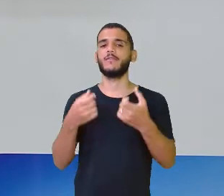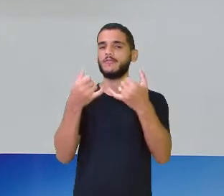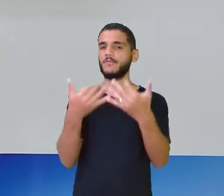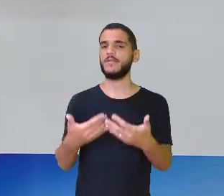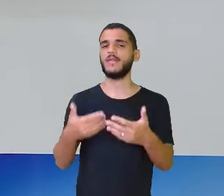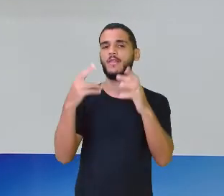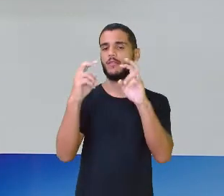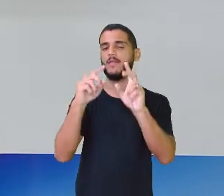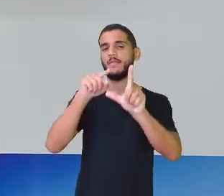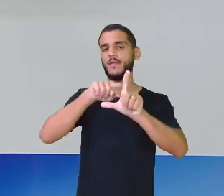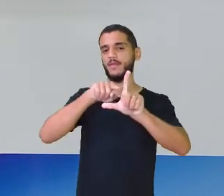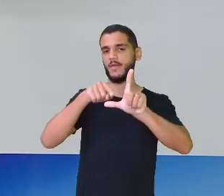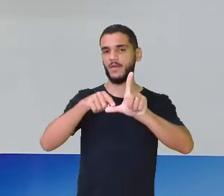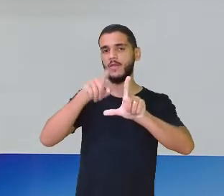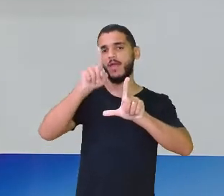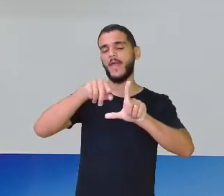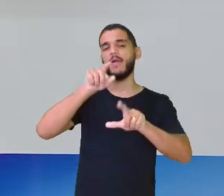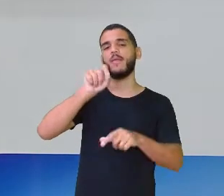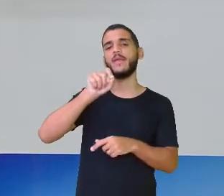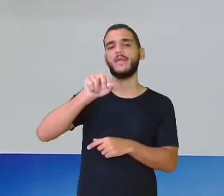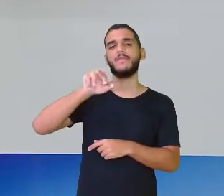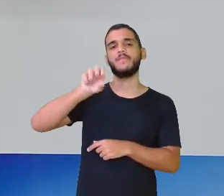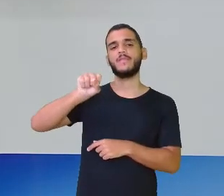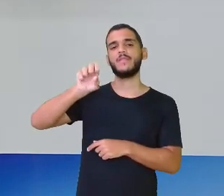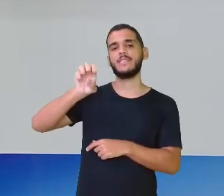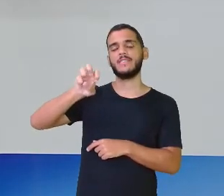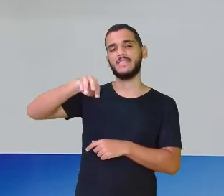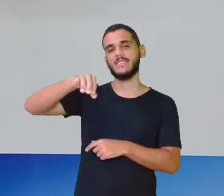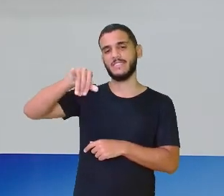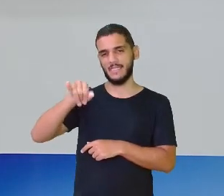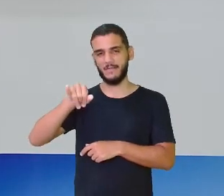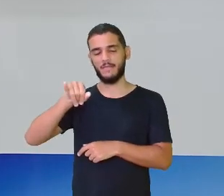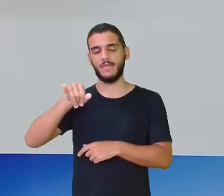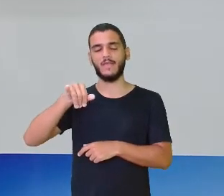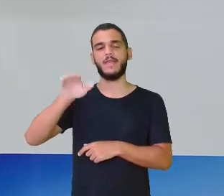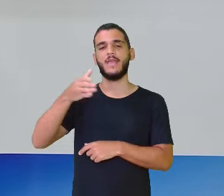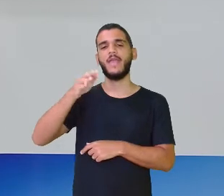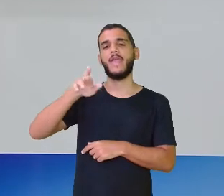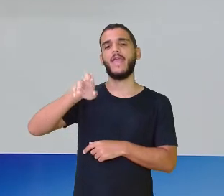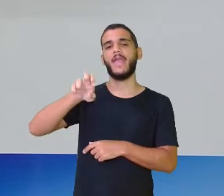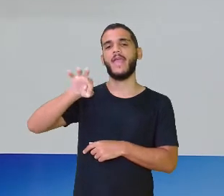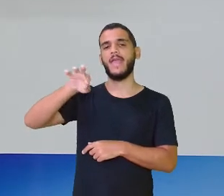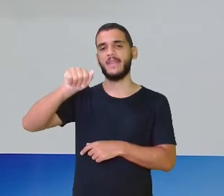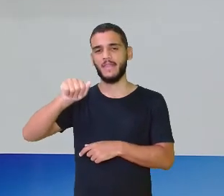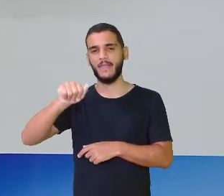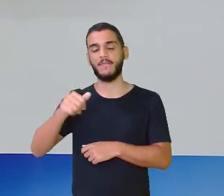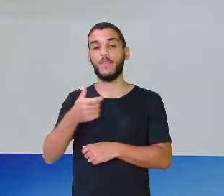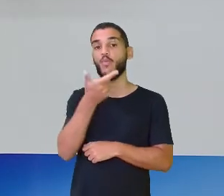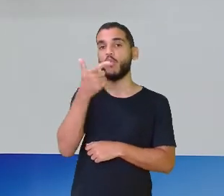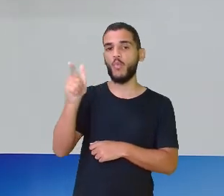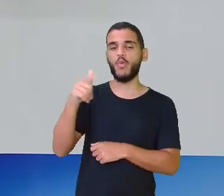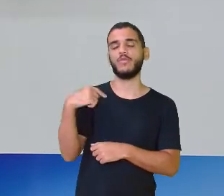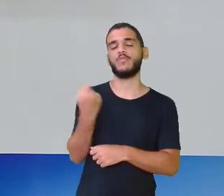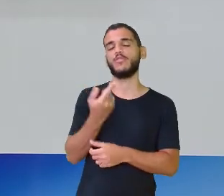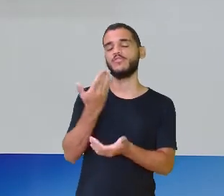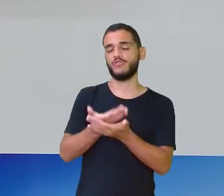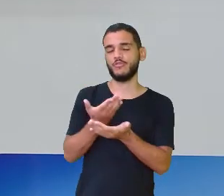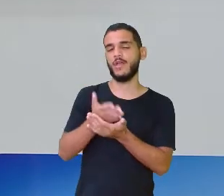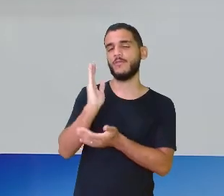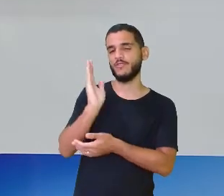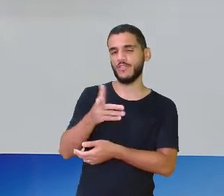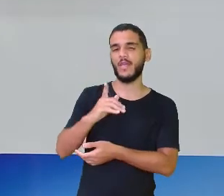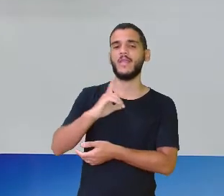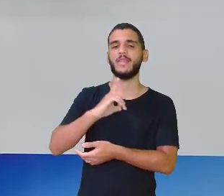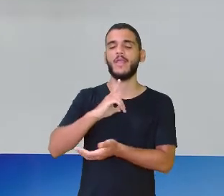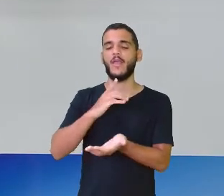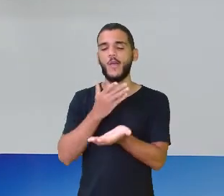ângulo, é uma semi-reta. Nos polígonos que a gente já trabalhou, é que são segmentos de reta. Tem começo e